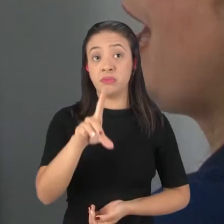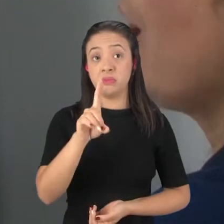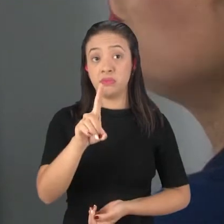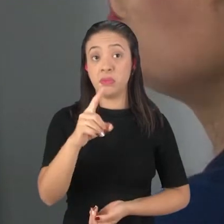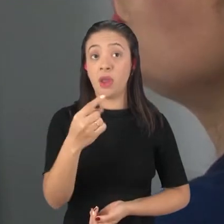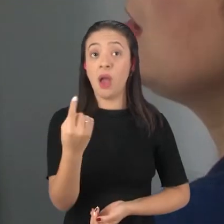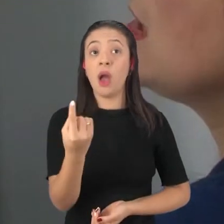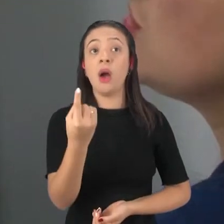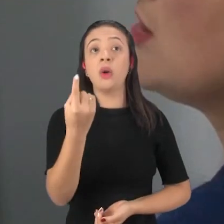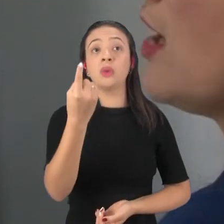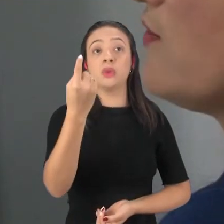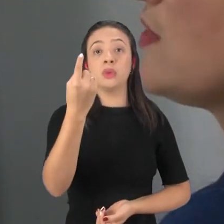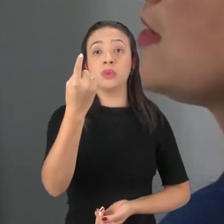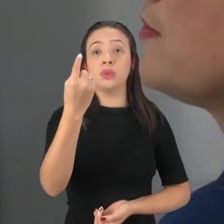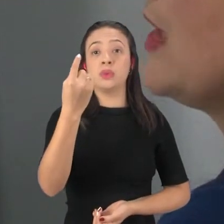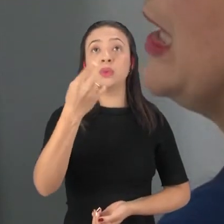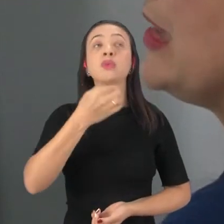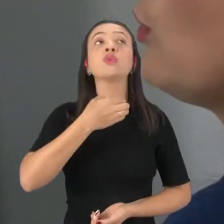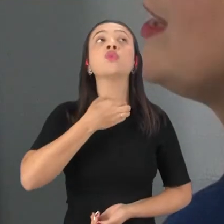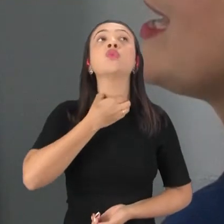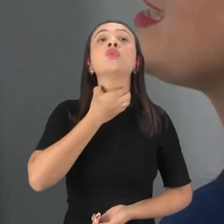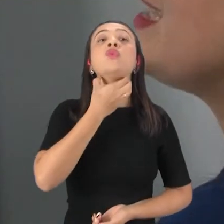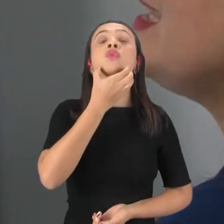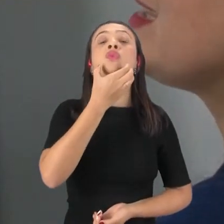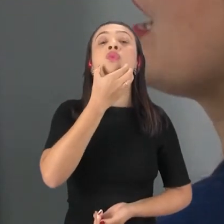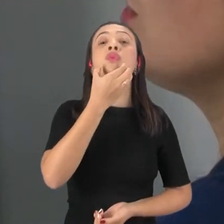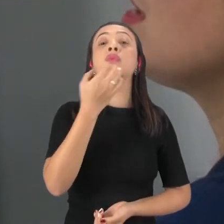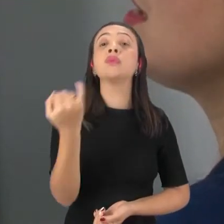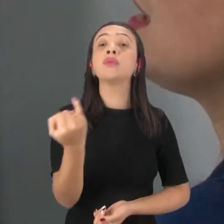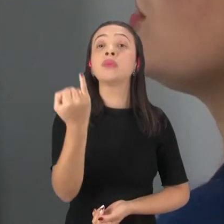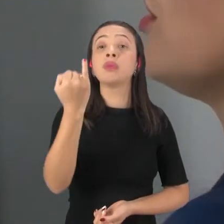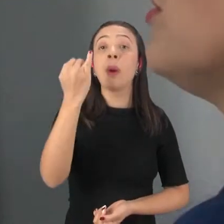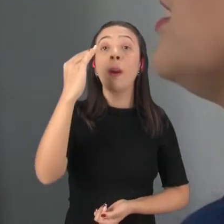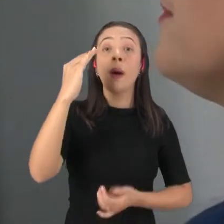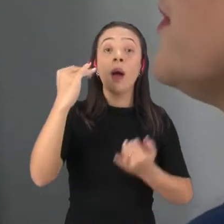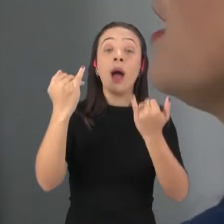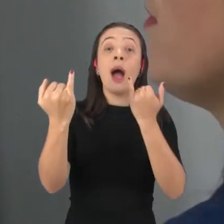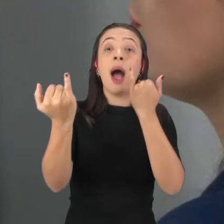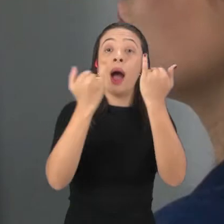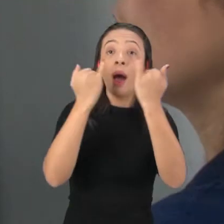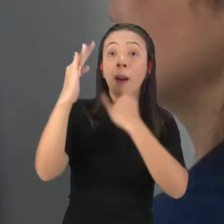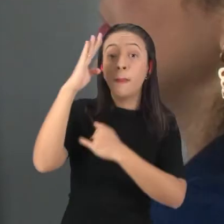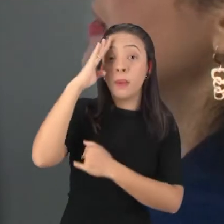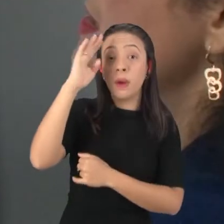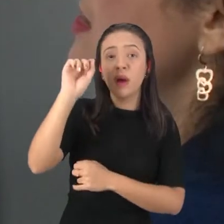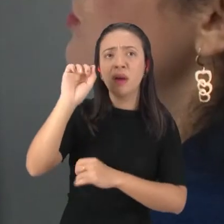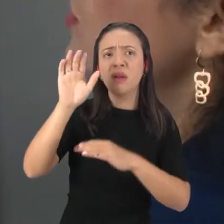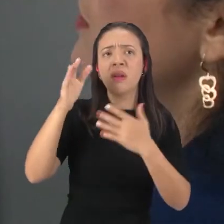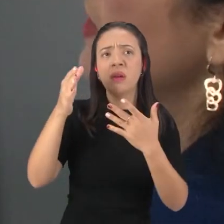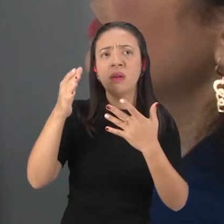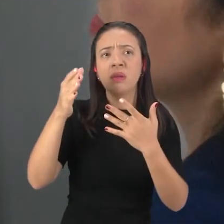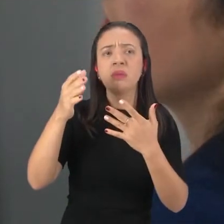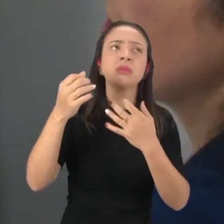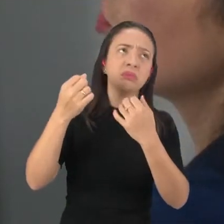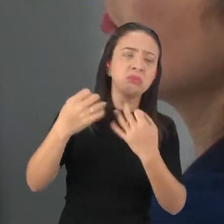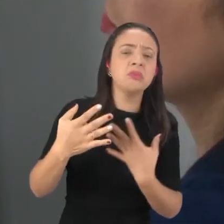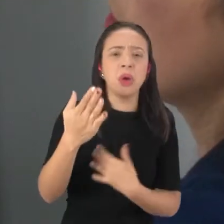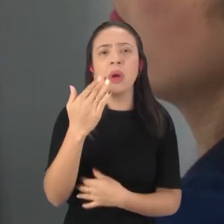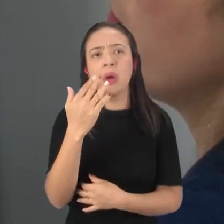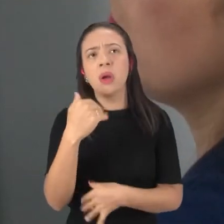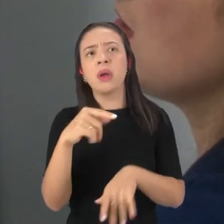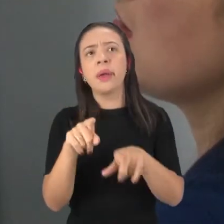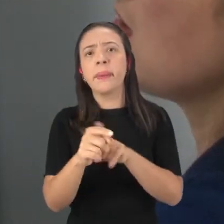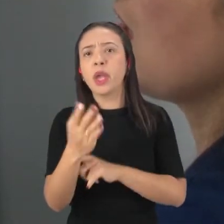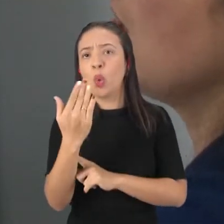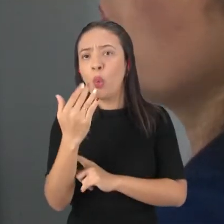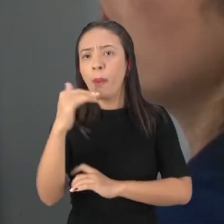letra D, a altura das girafas. Então, a ideia central desse texto é o quê? Falou sobre alimentação, já vi que ele só fala sobre